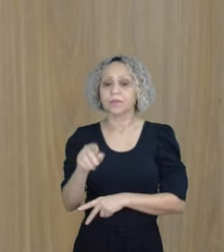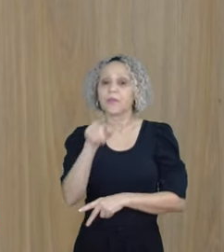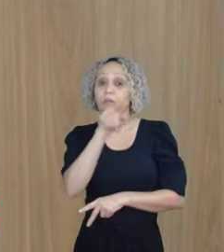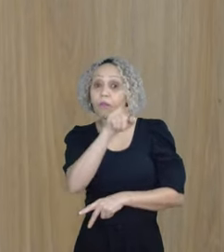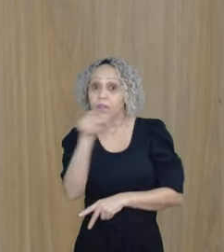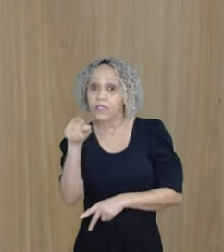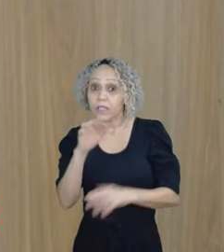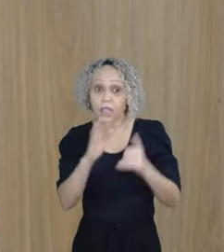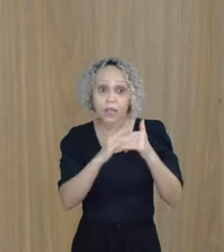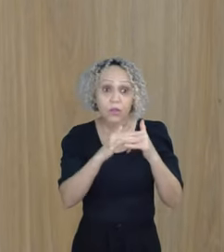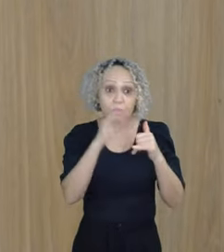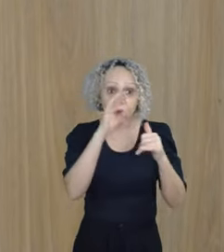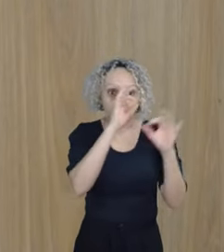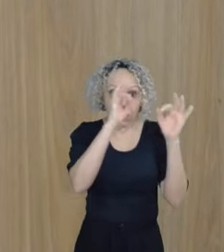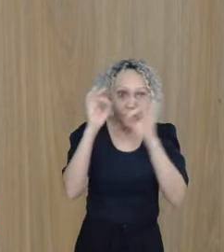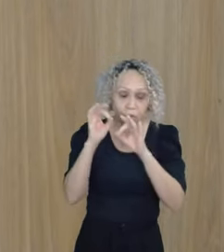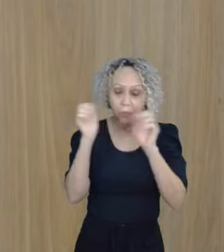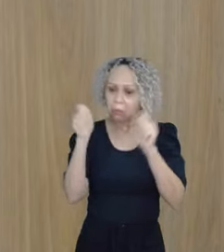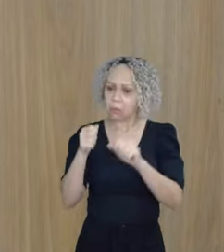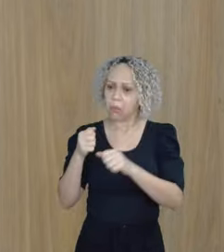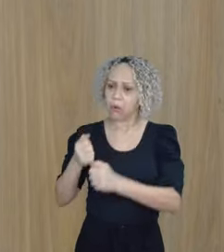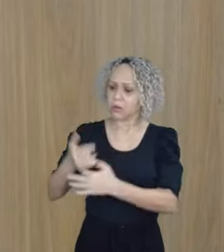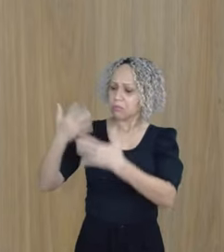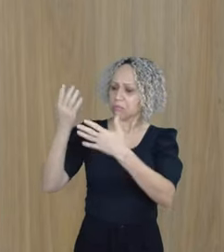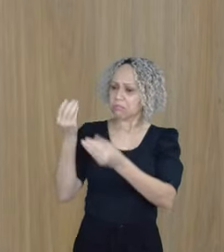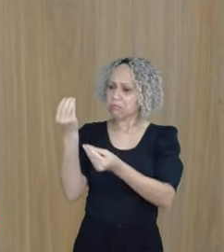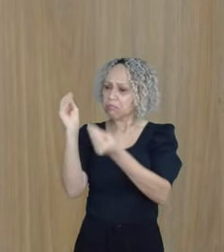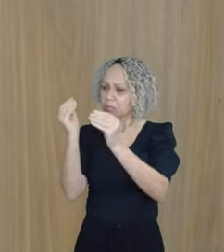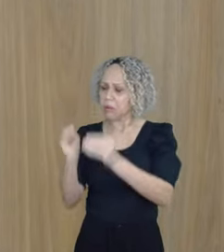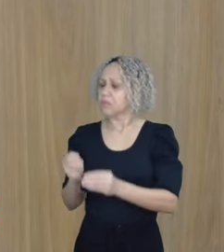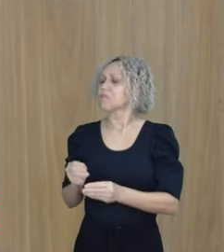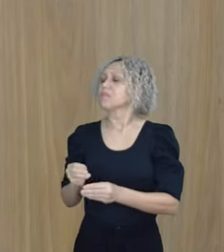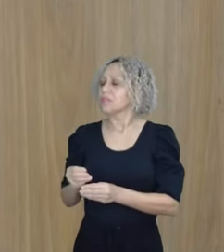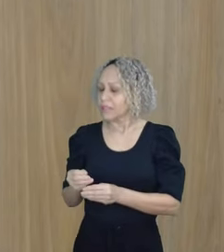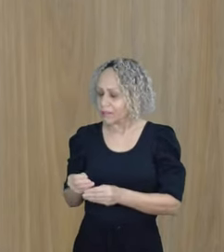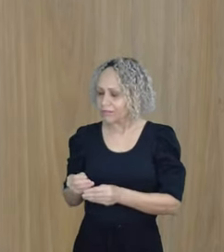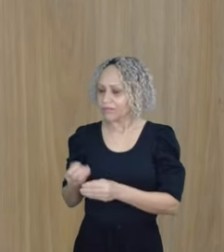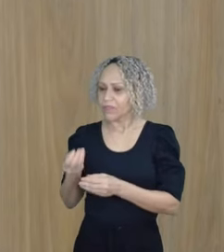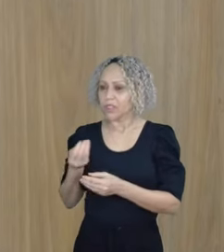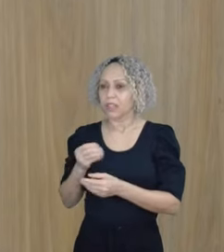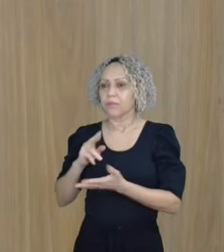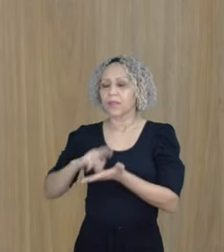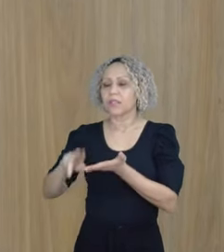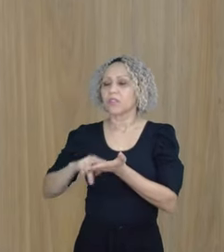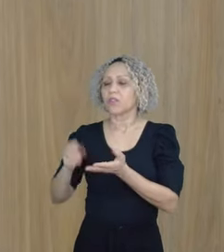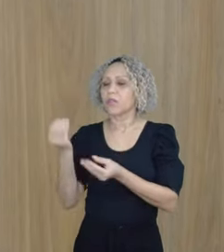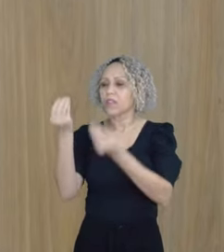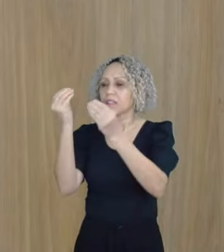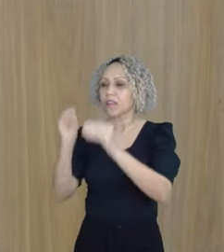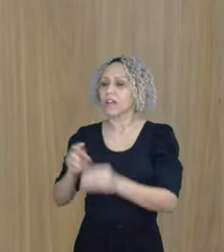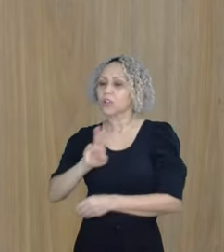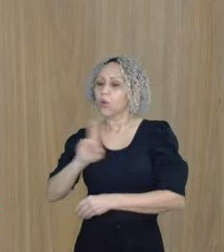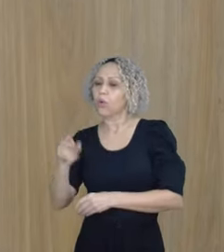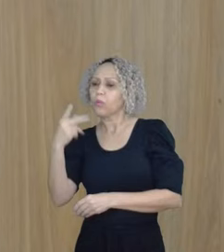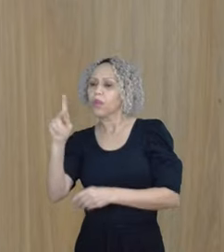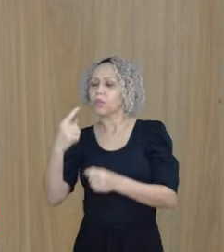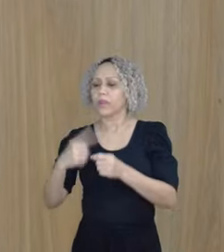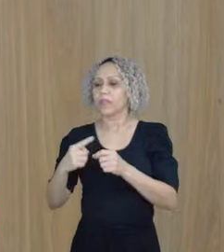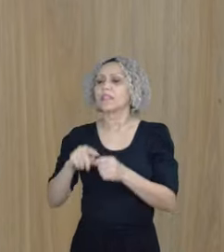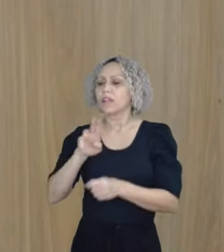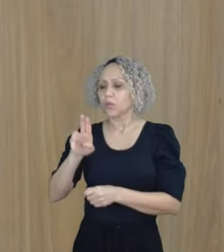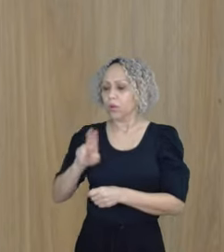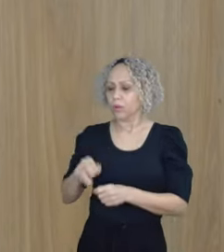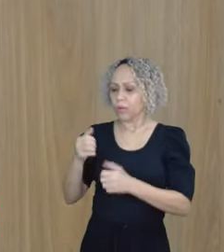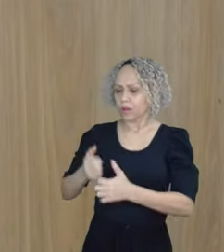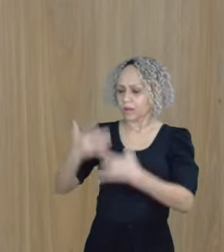acompanhando o nosso jornal pode participar ao vivo aqui com a gente pelo chat Democracia, é só você deixar sua mensagem, seu nome, o nome da sua cidade, que a